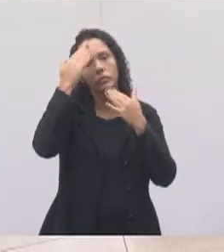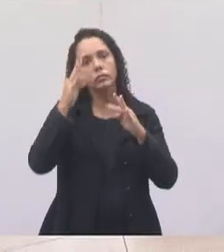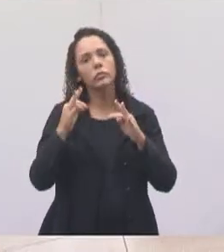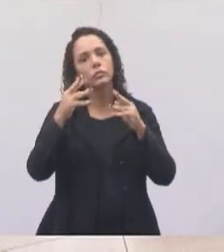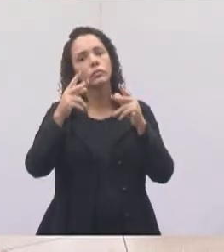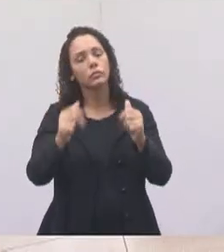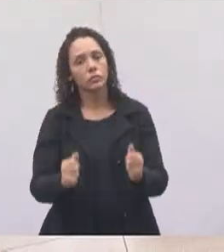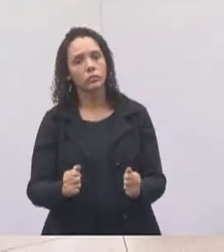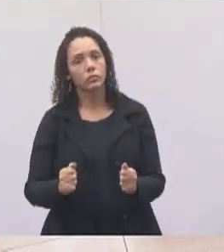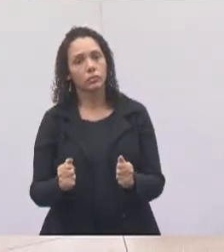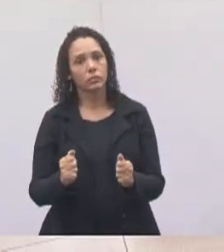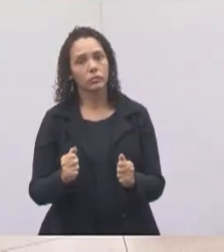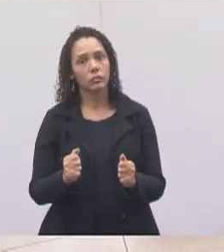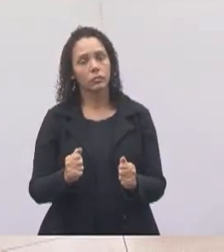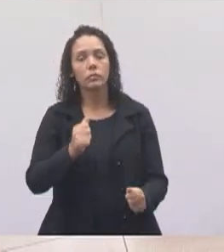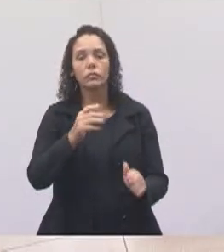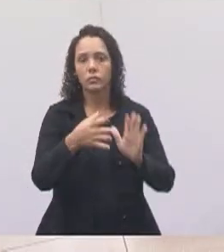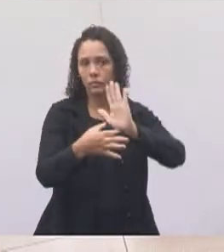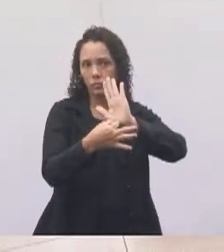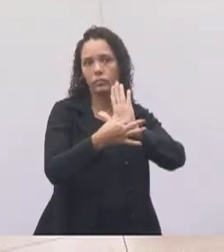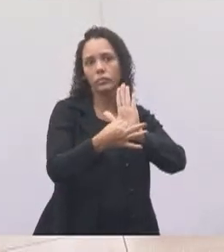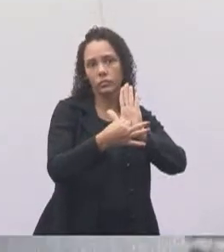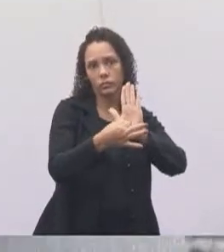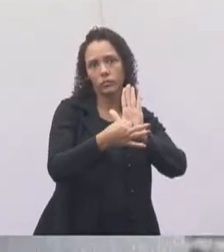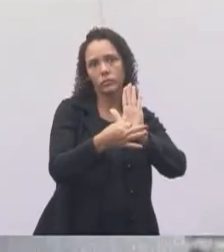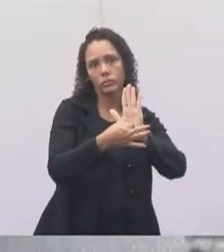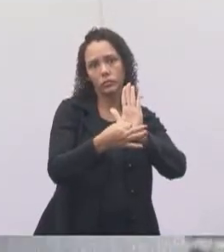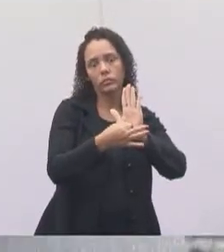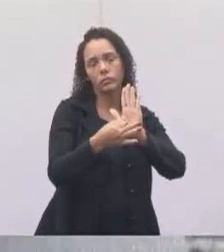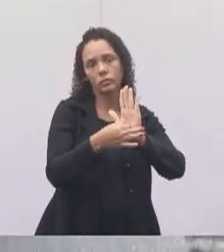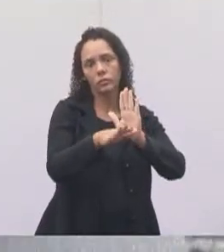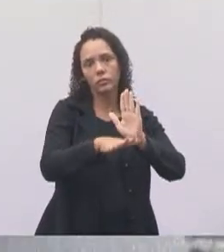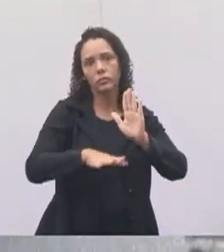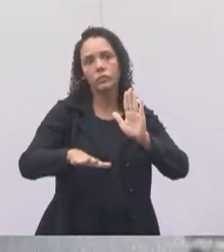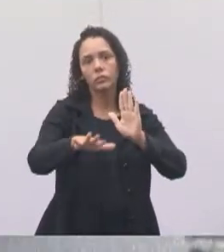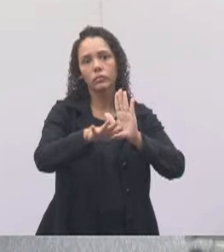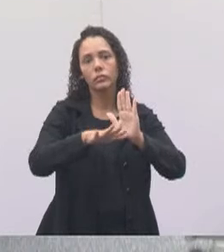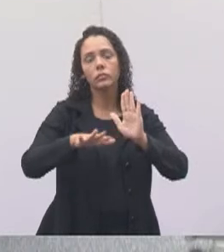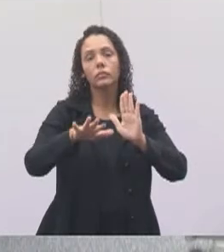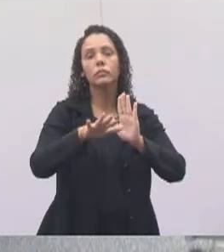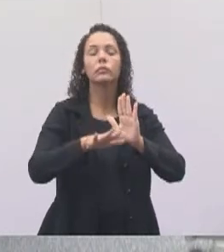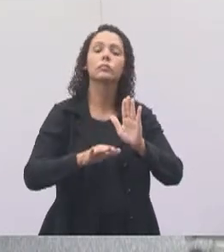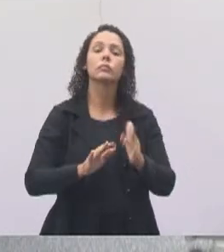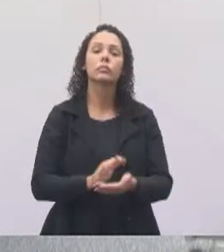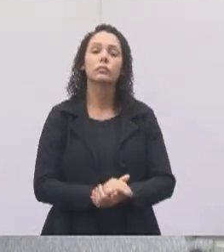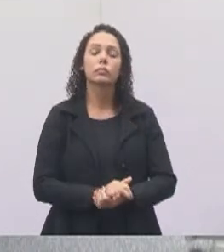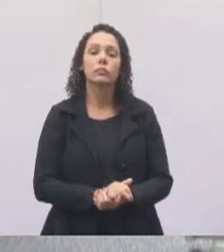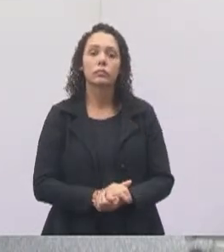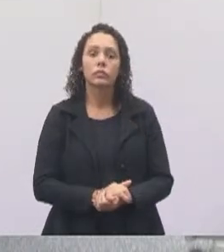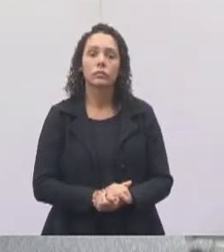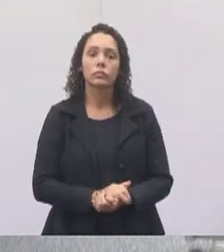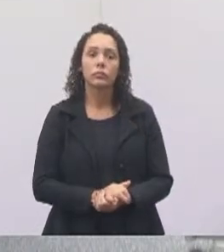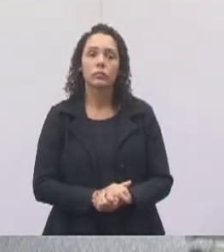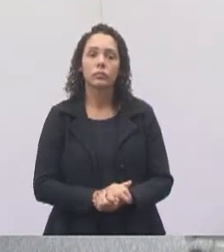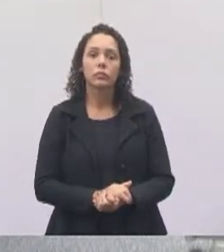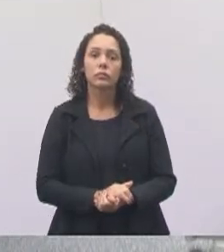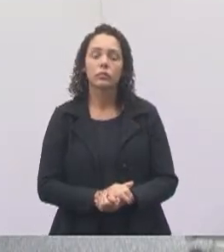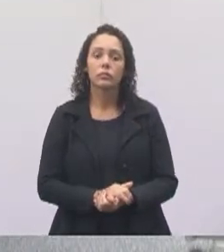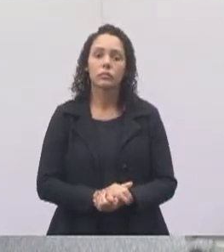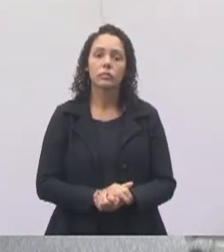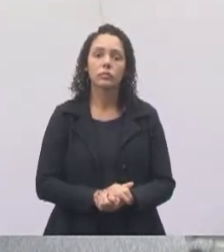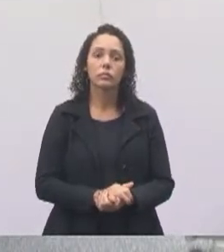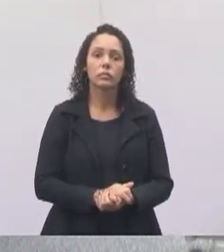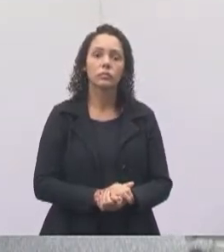todos pela fala, né? Pela repercussão aí, de às vezes positiva, negativa, nos olhos de cada